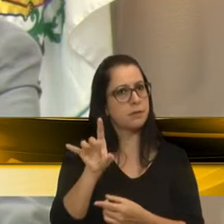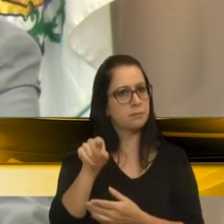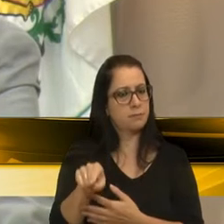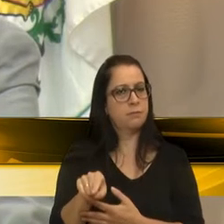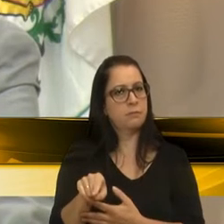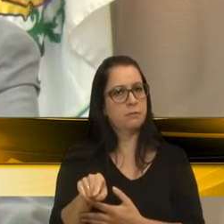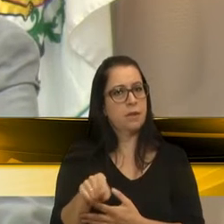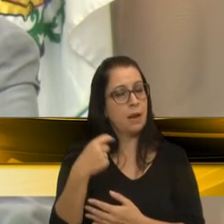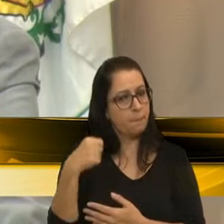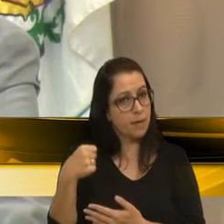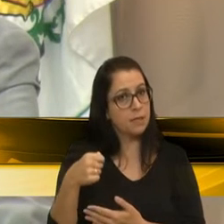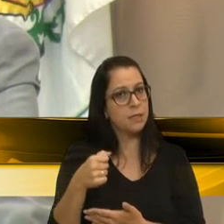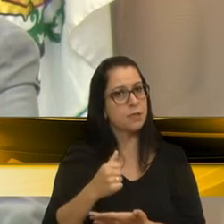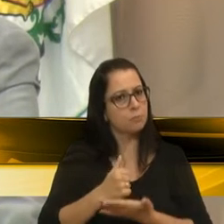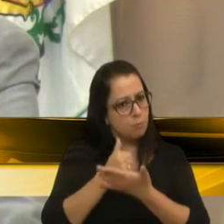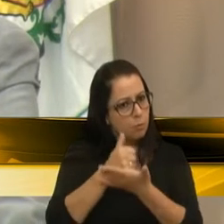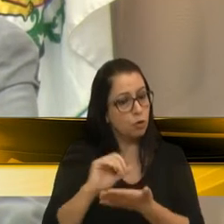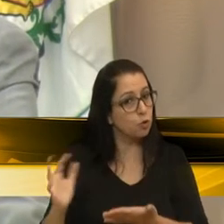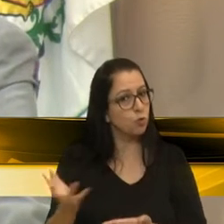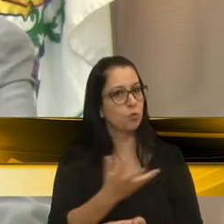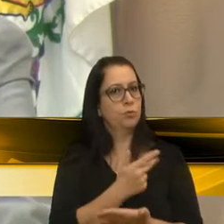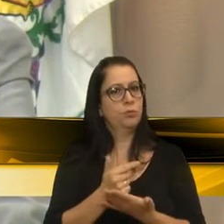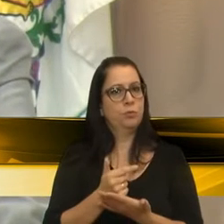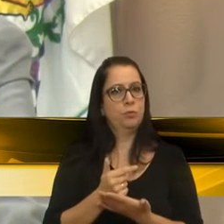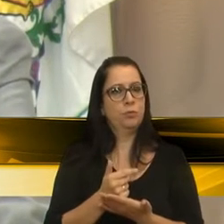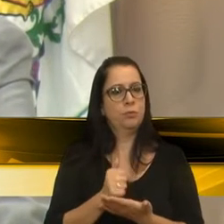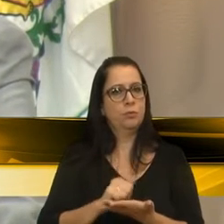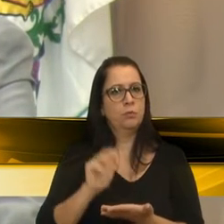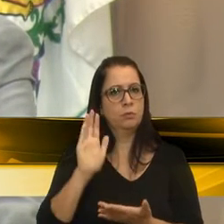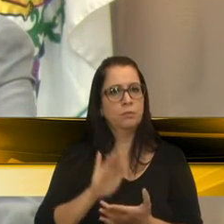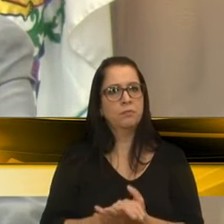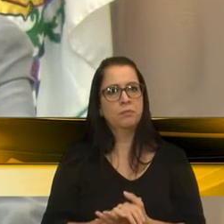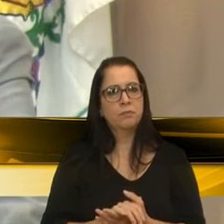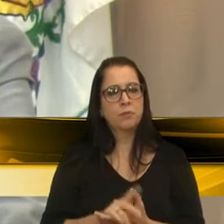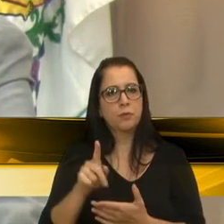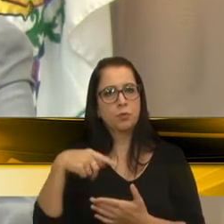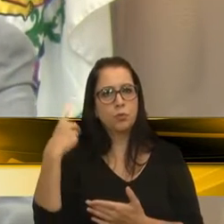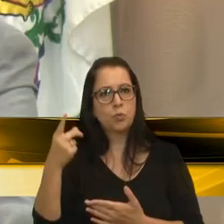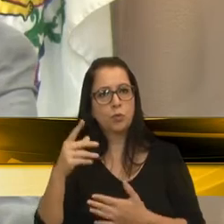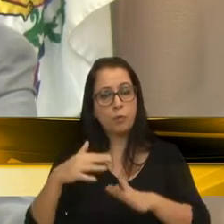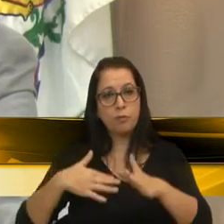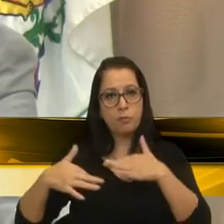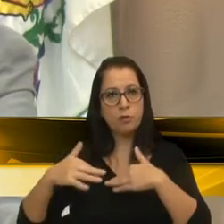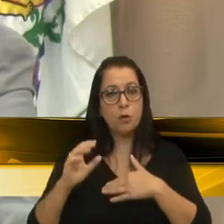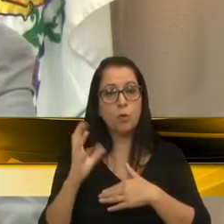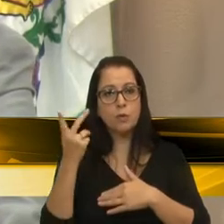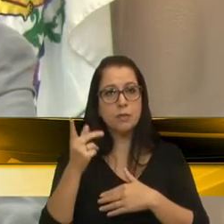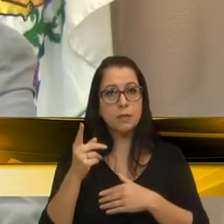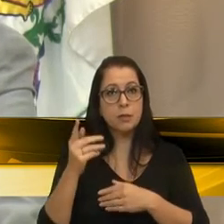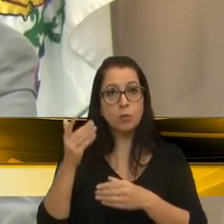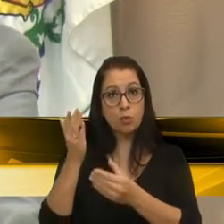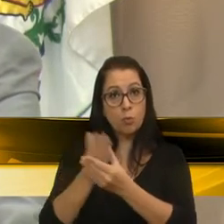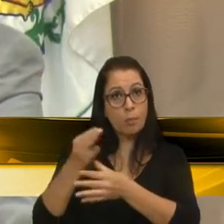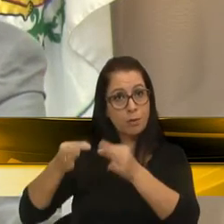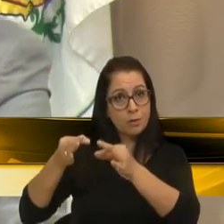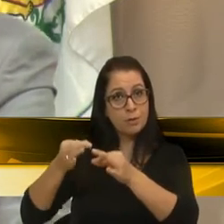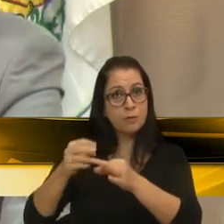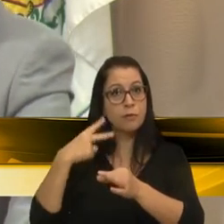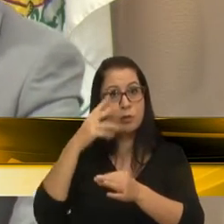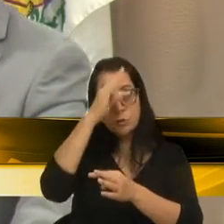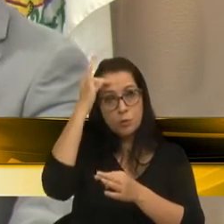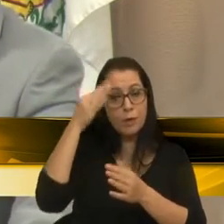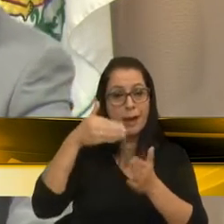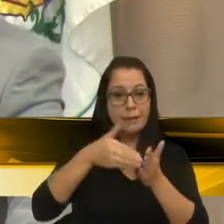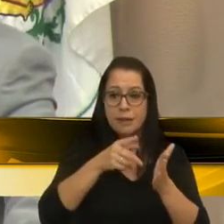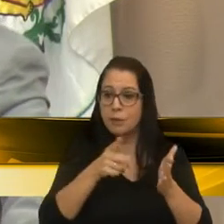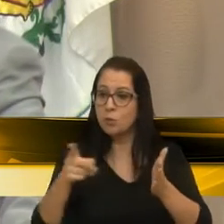ela precisa da força de todo mundo. Concede uma parte, vereador Felipe. Nas próximas movimentações que vão acontecer do processo, e como o vereador Toigo disse,